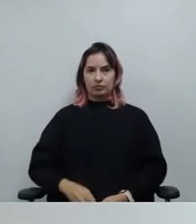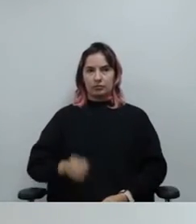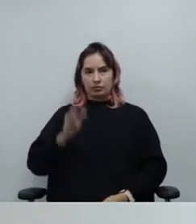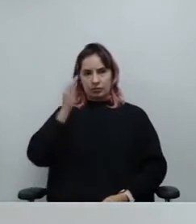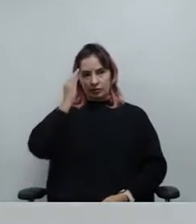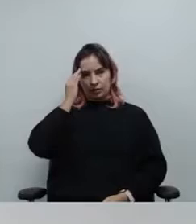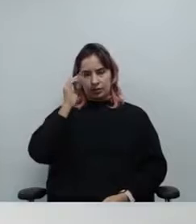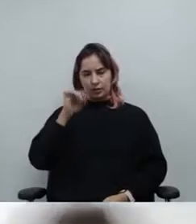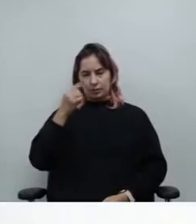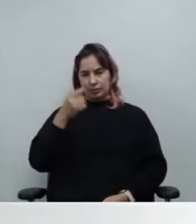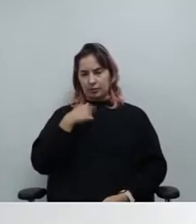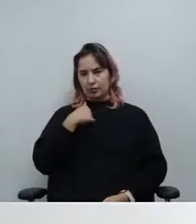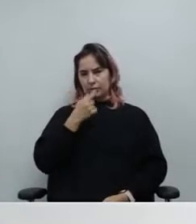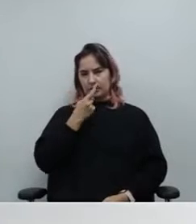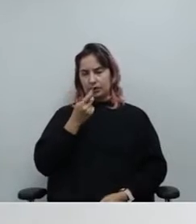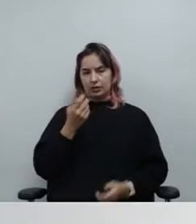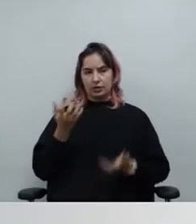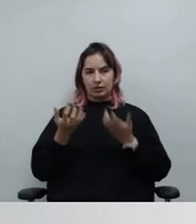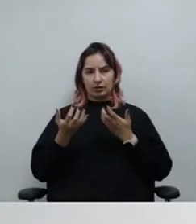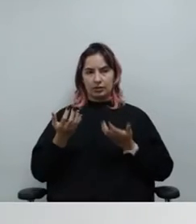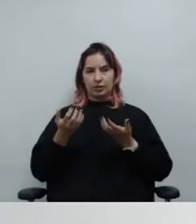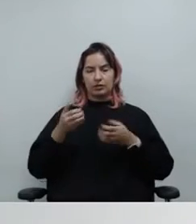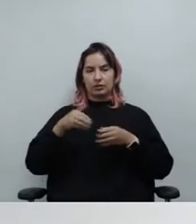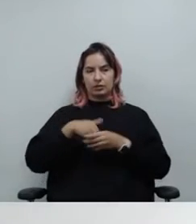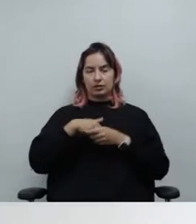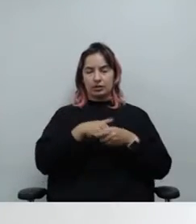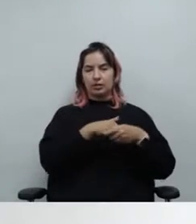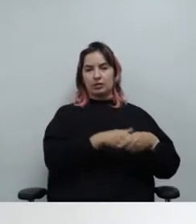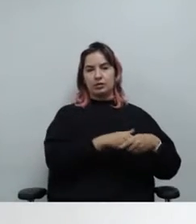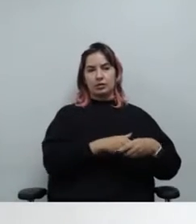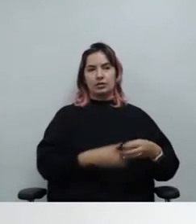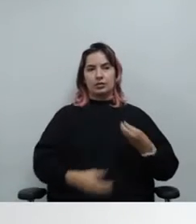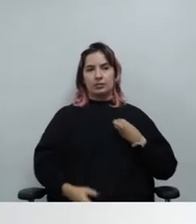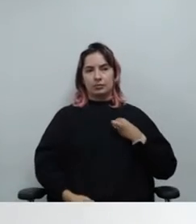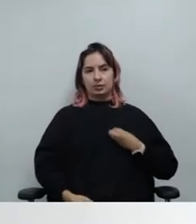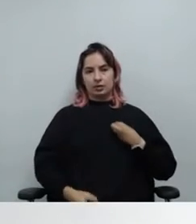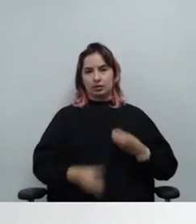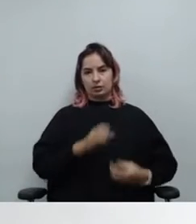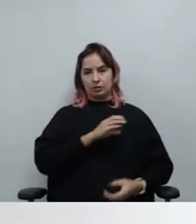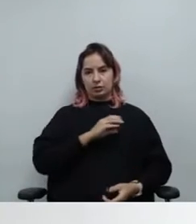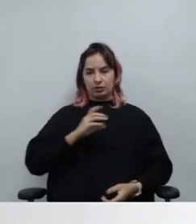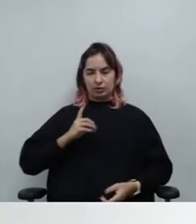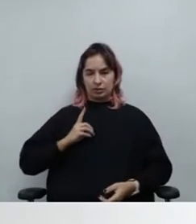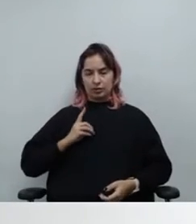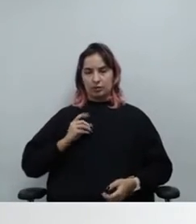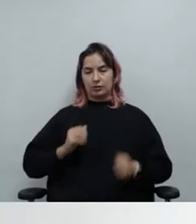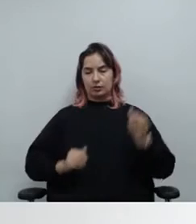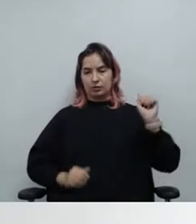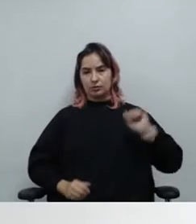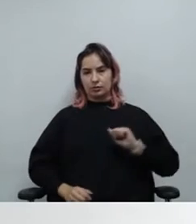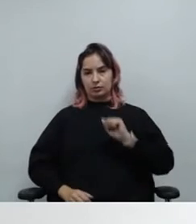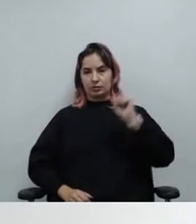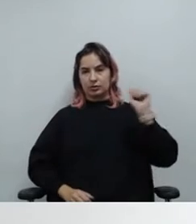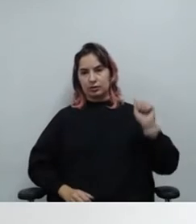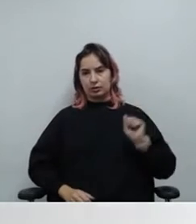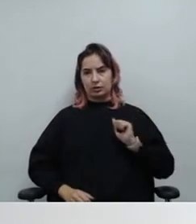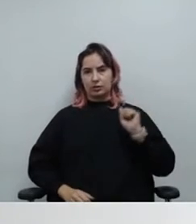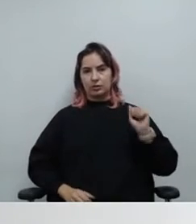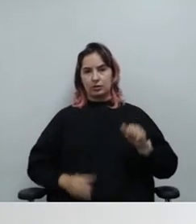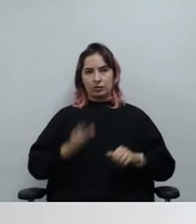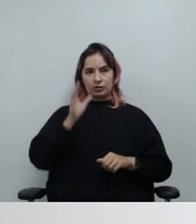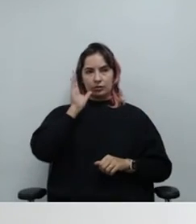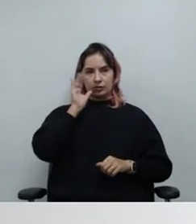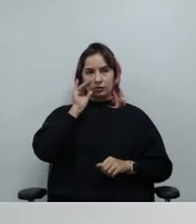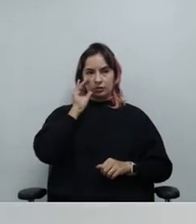ao final, mas nesse momento gostaria de saudar a presença aqui mais uma vez da coordenadora da Associação das Servidoras e dos Servidores